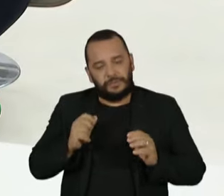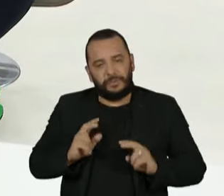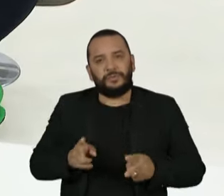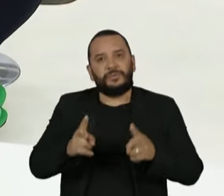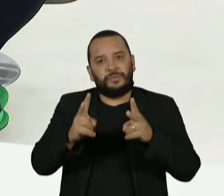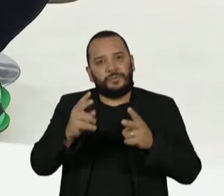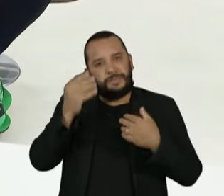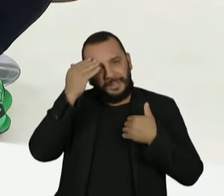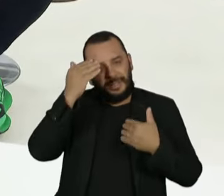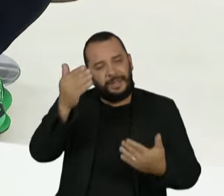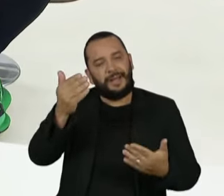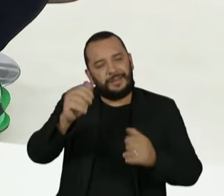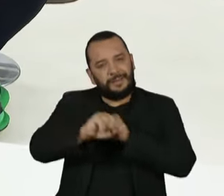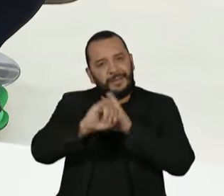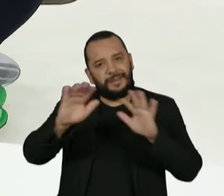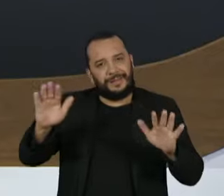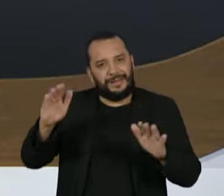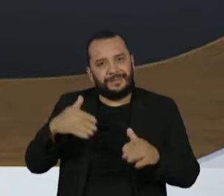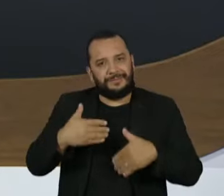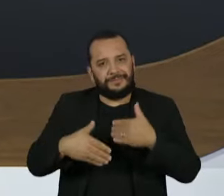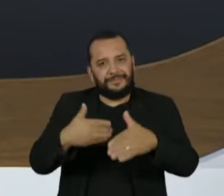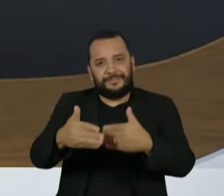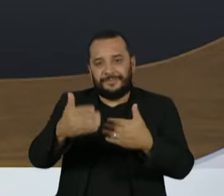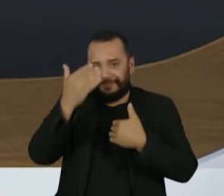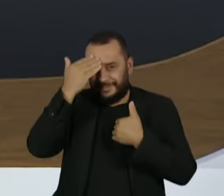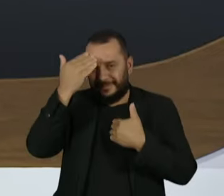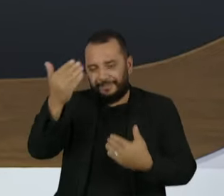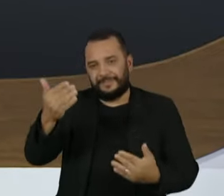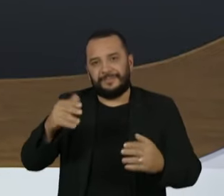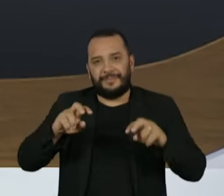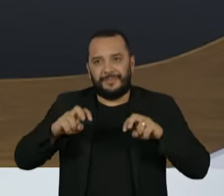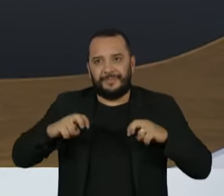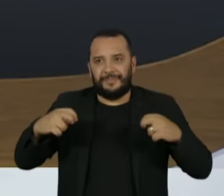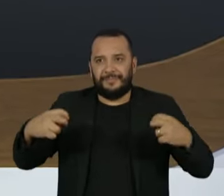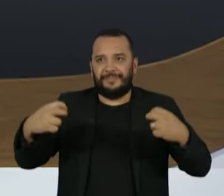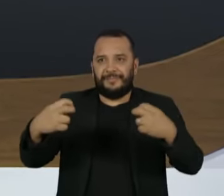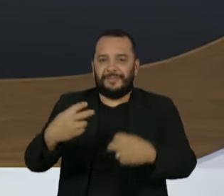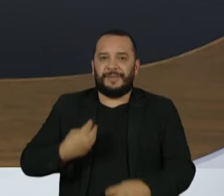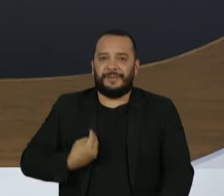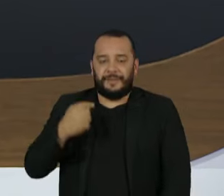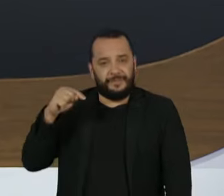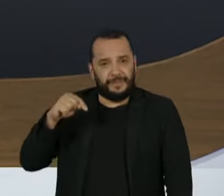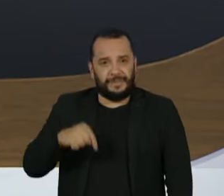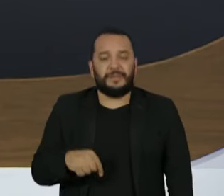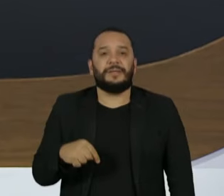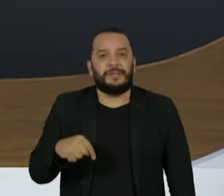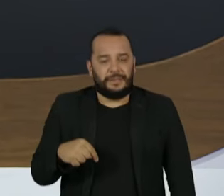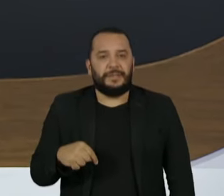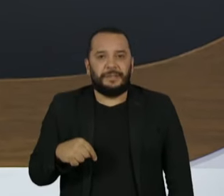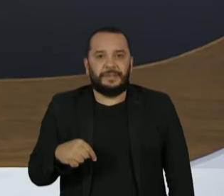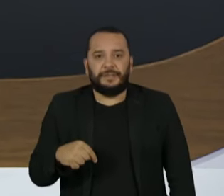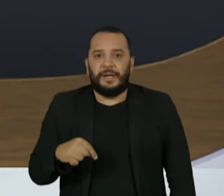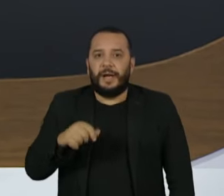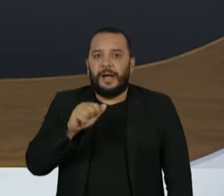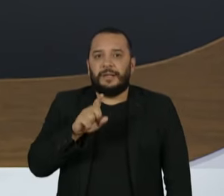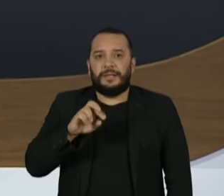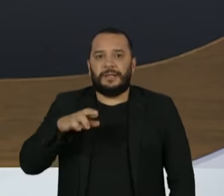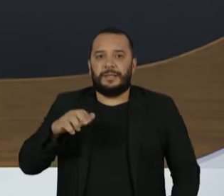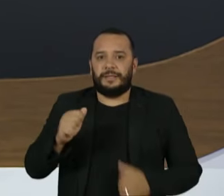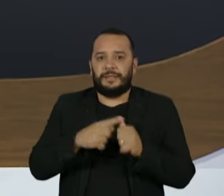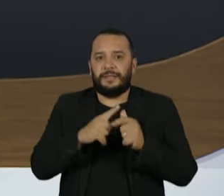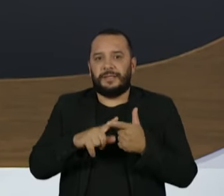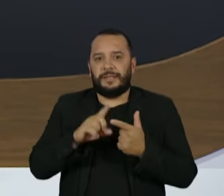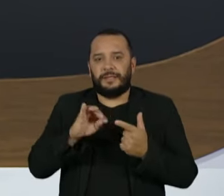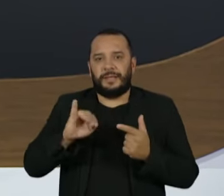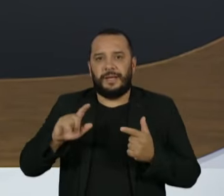o caminho grande prazer muito obrigado agradeço também essa bancada maravilhosa que dividiu a jornada aqui comigo Adriana Salles